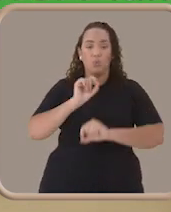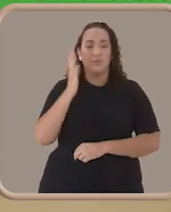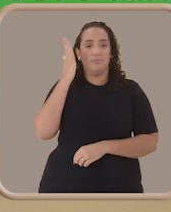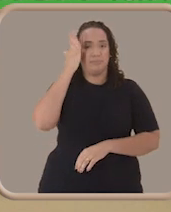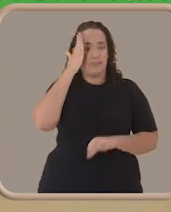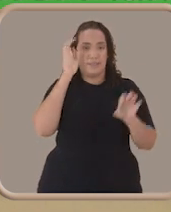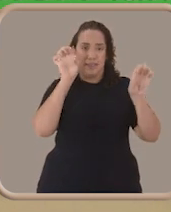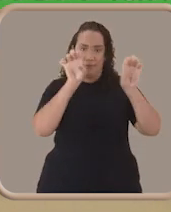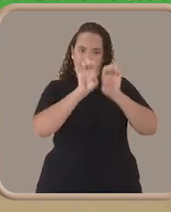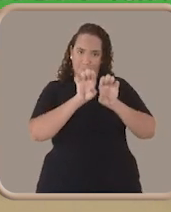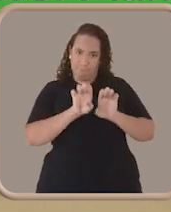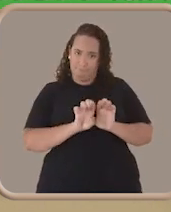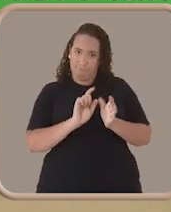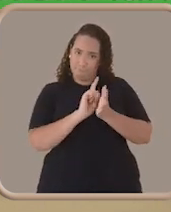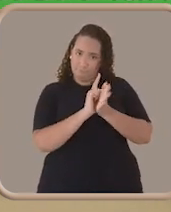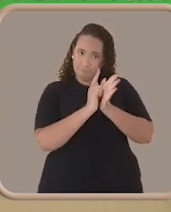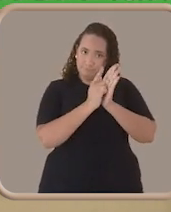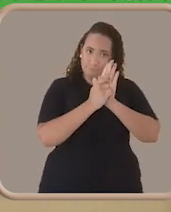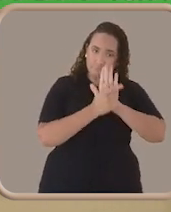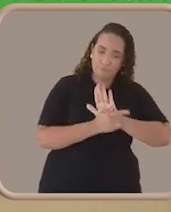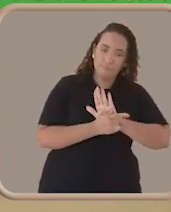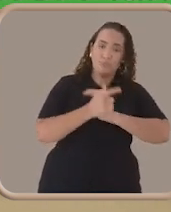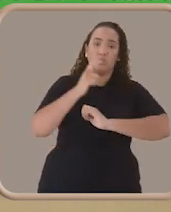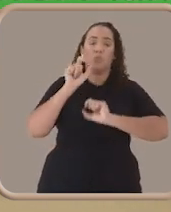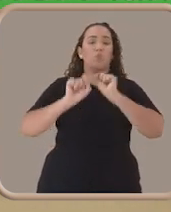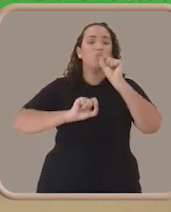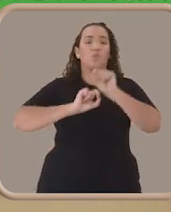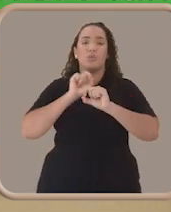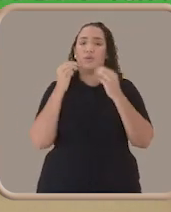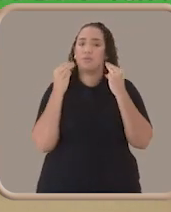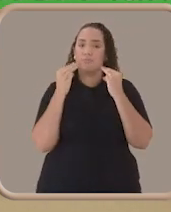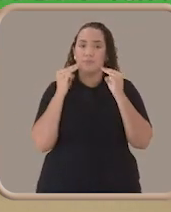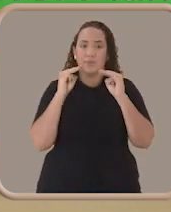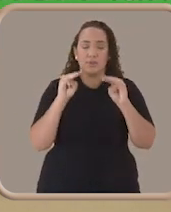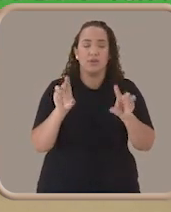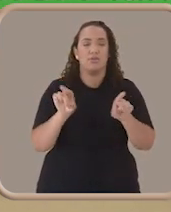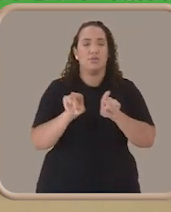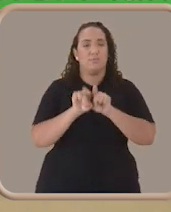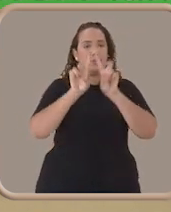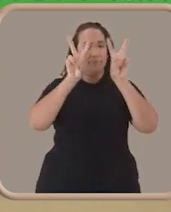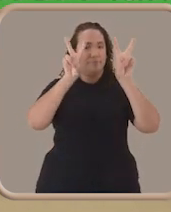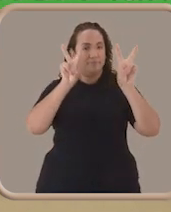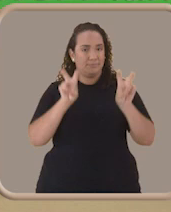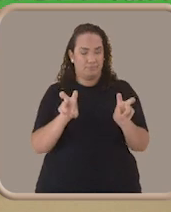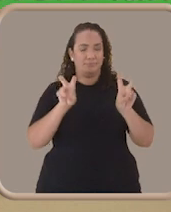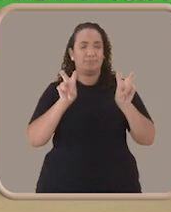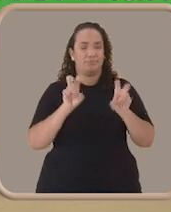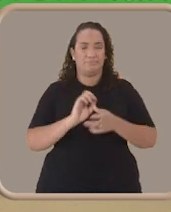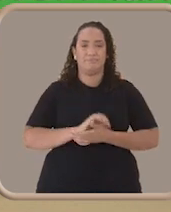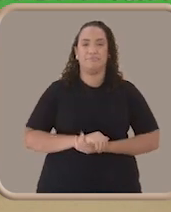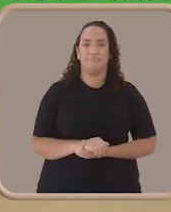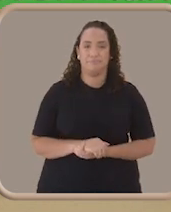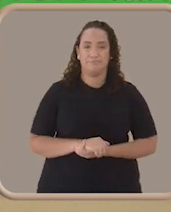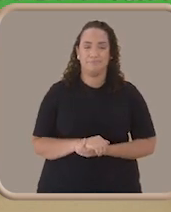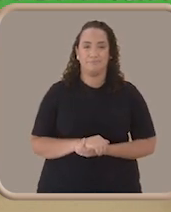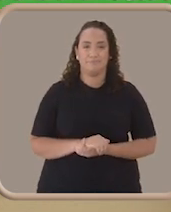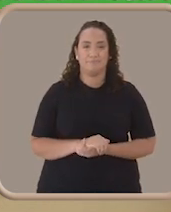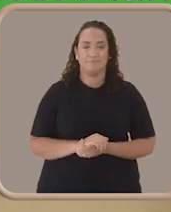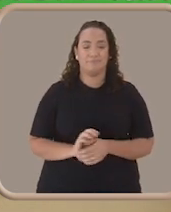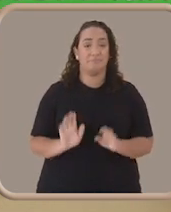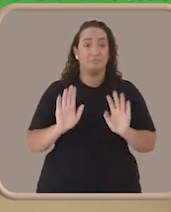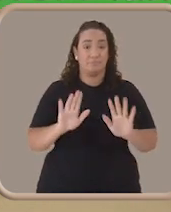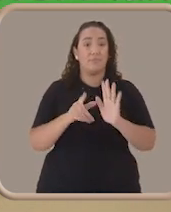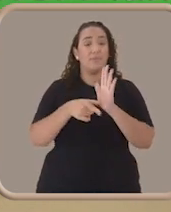do gênero, a situação comunicativa e o tema, e a finalidade do texto. Antes